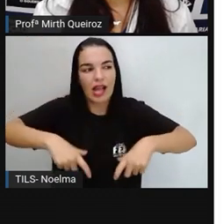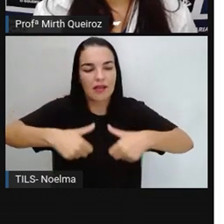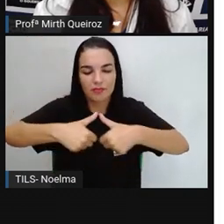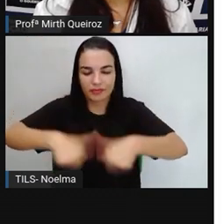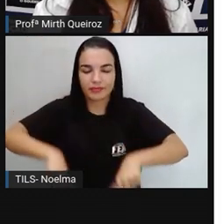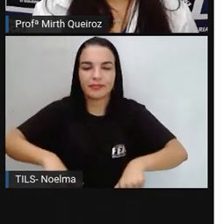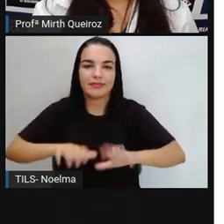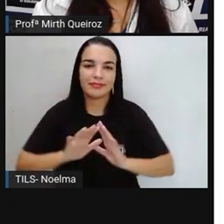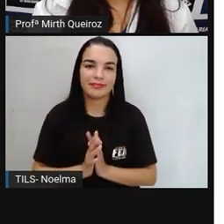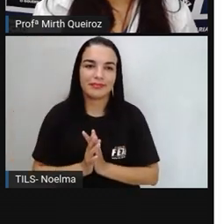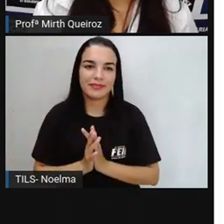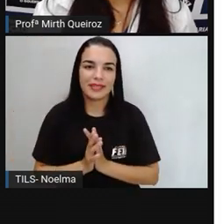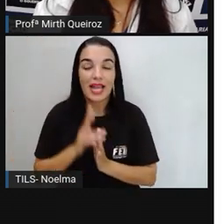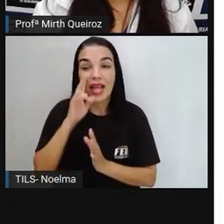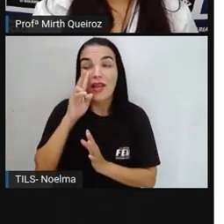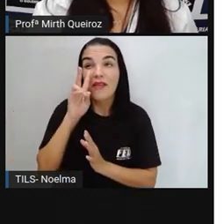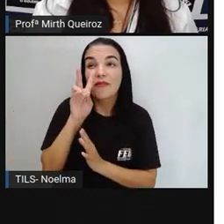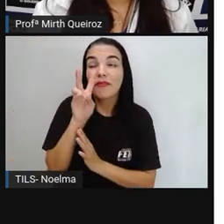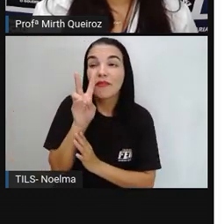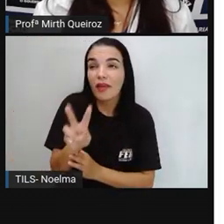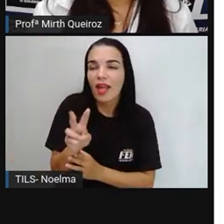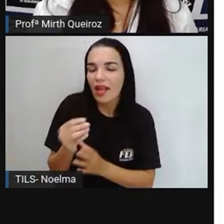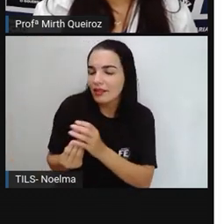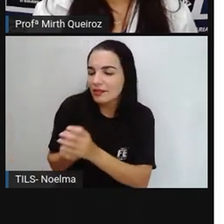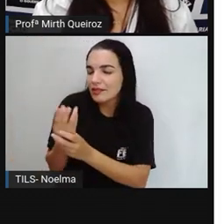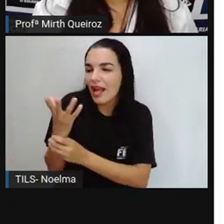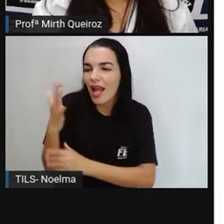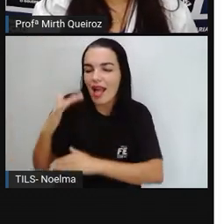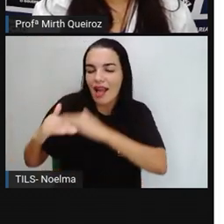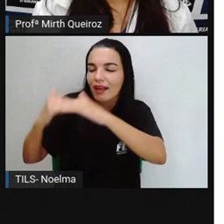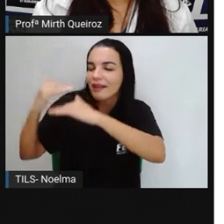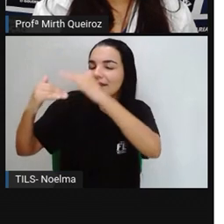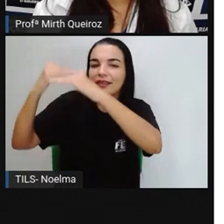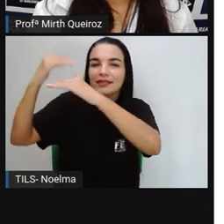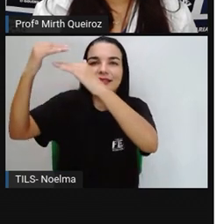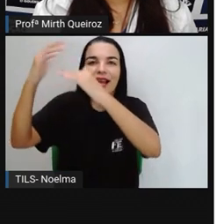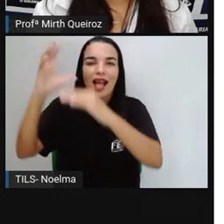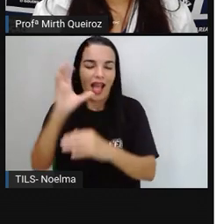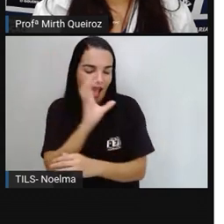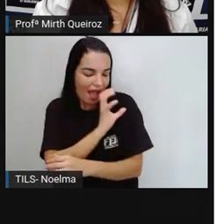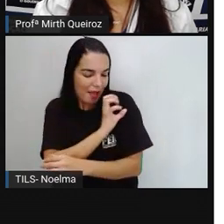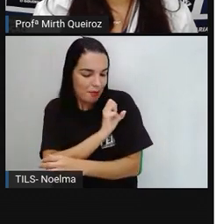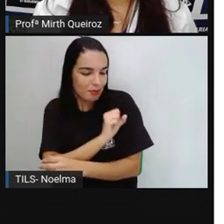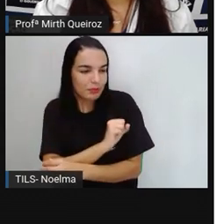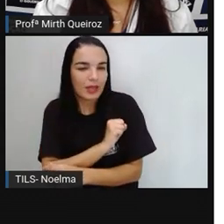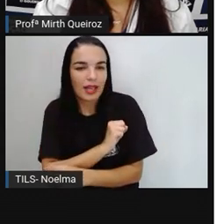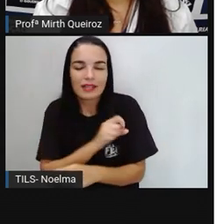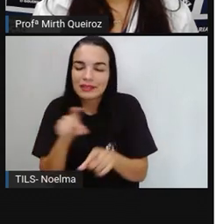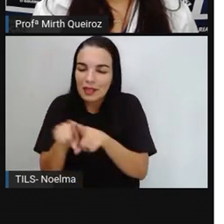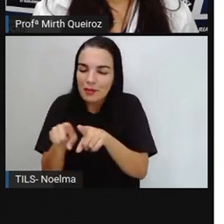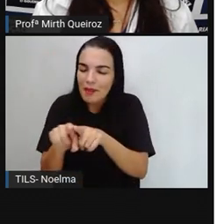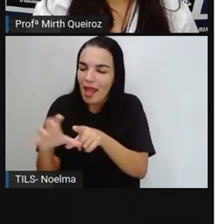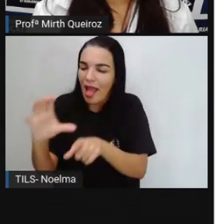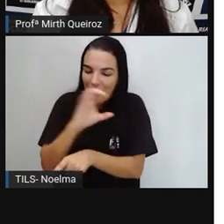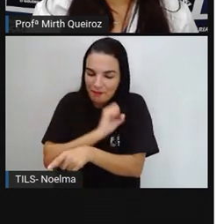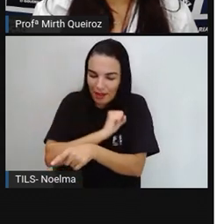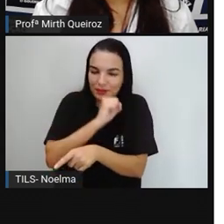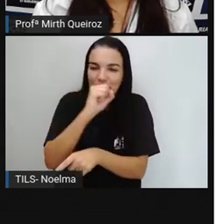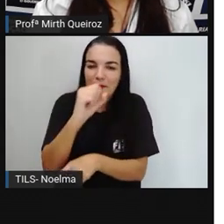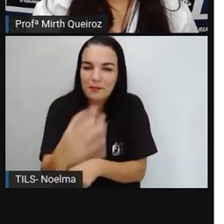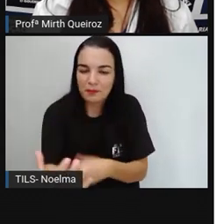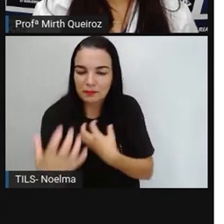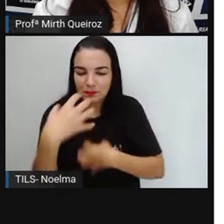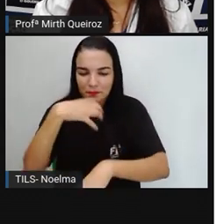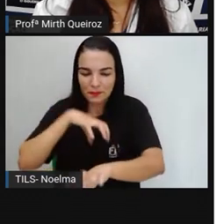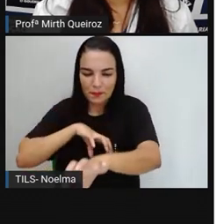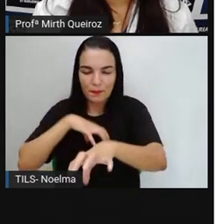lugar, é ver, é crescer, é amar, é ser amado. Quem lê